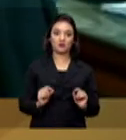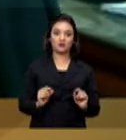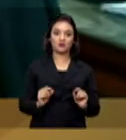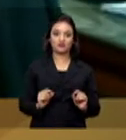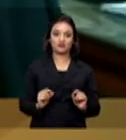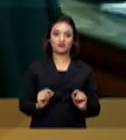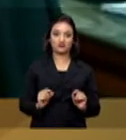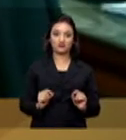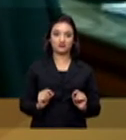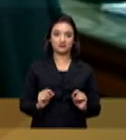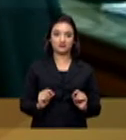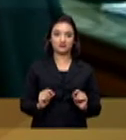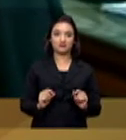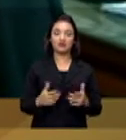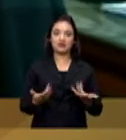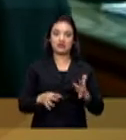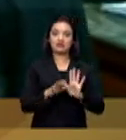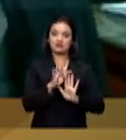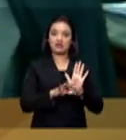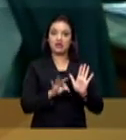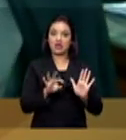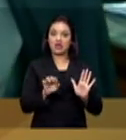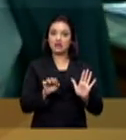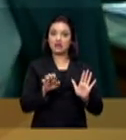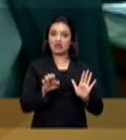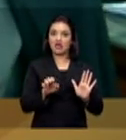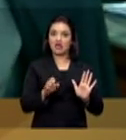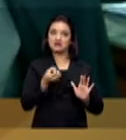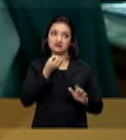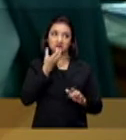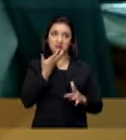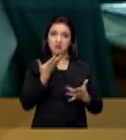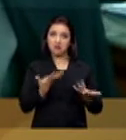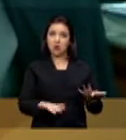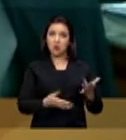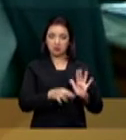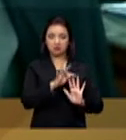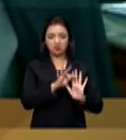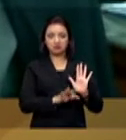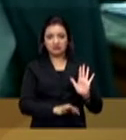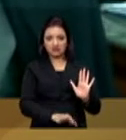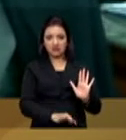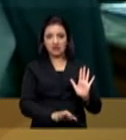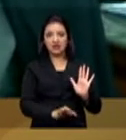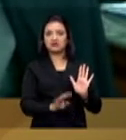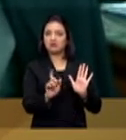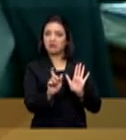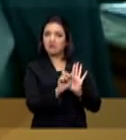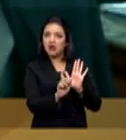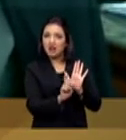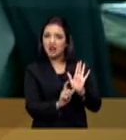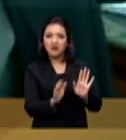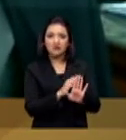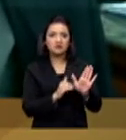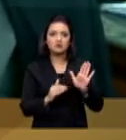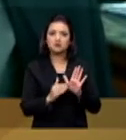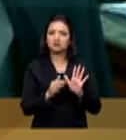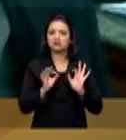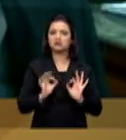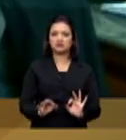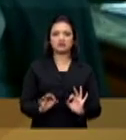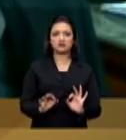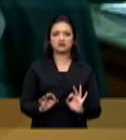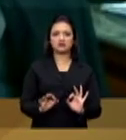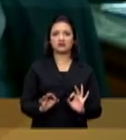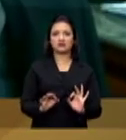a edição de tese, não cogito de verbete, muito menos de verbete da súmula,